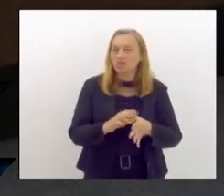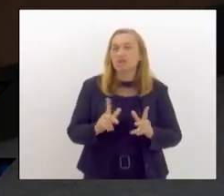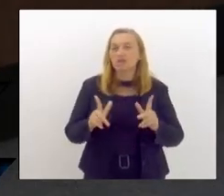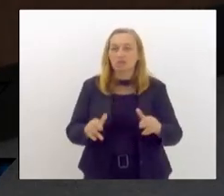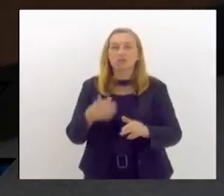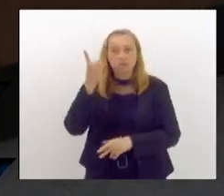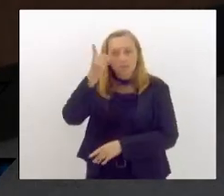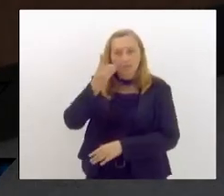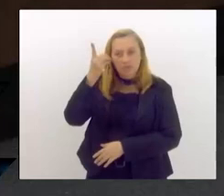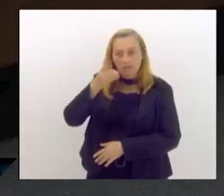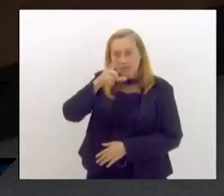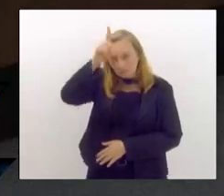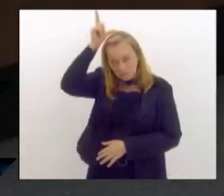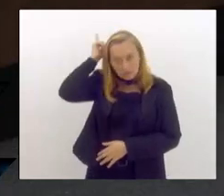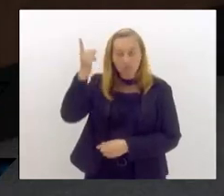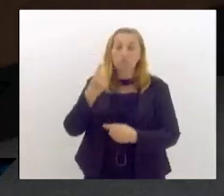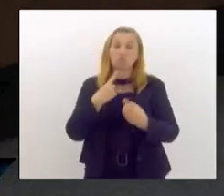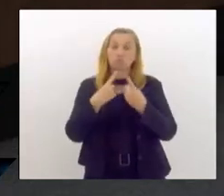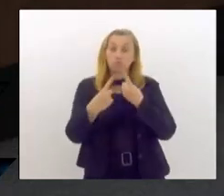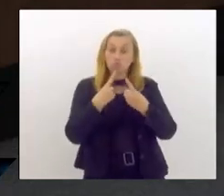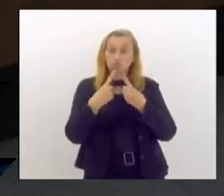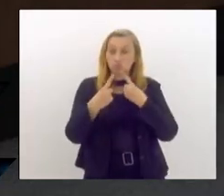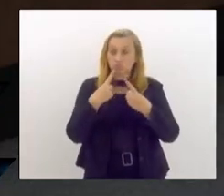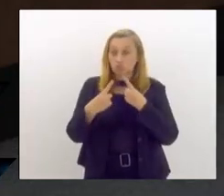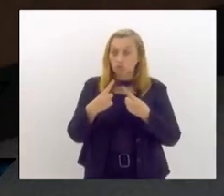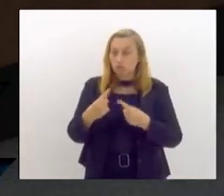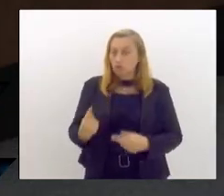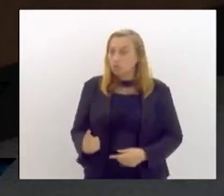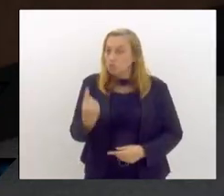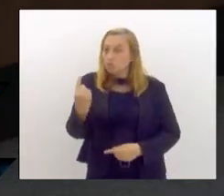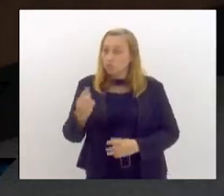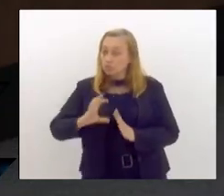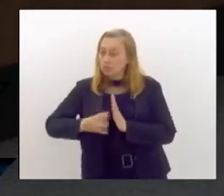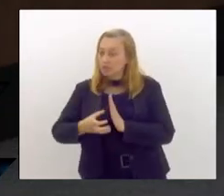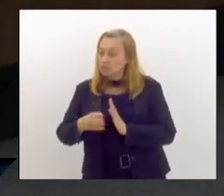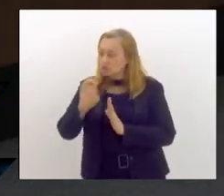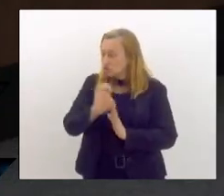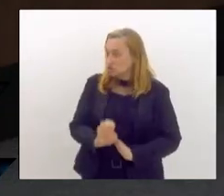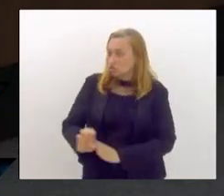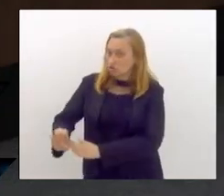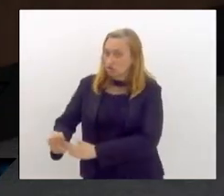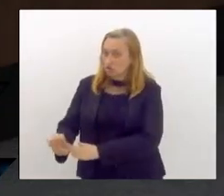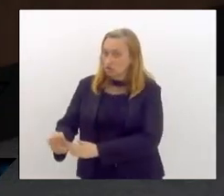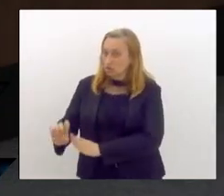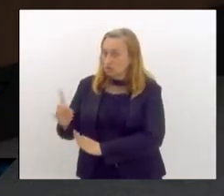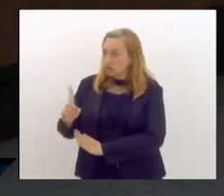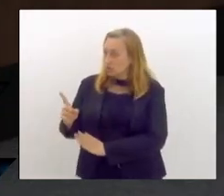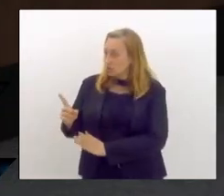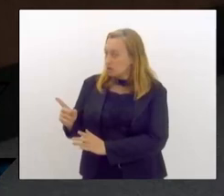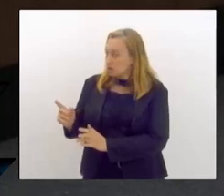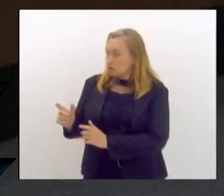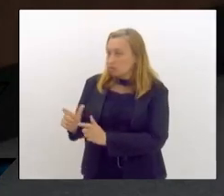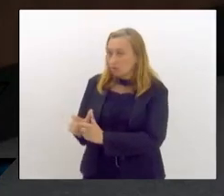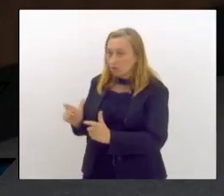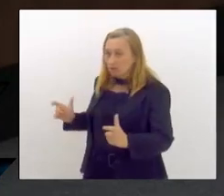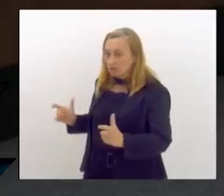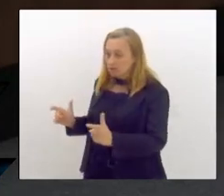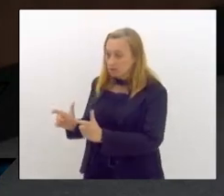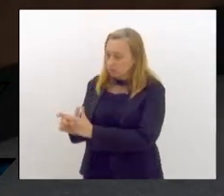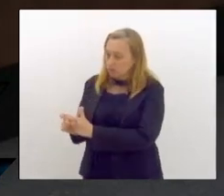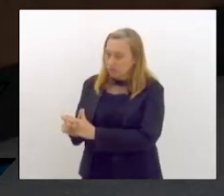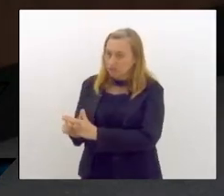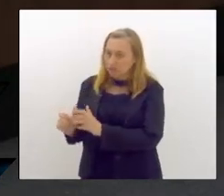Paulo, entabular uma discussão entre um único partido de esquerda, que, aliás, não é o maior da casa, e